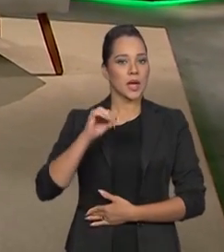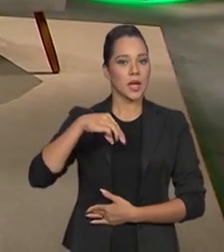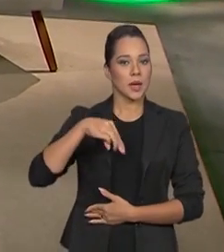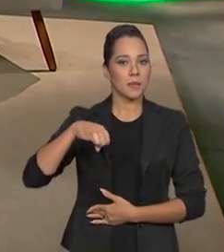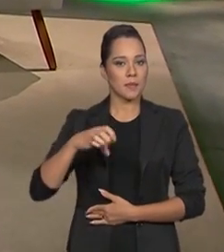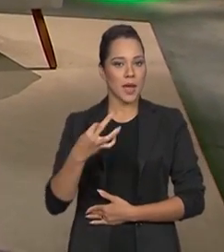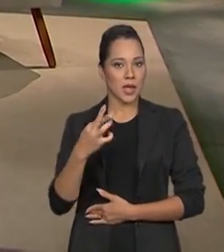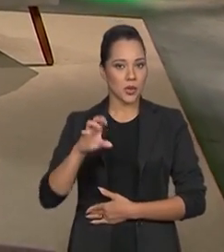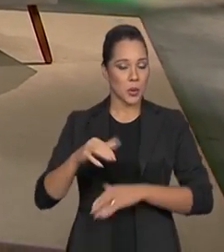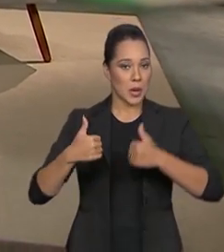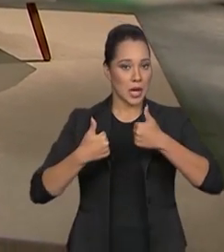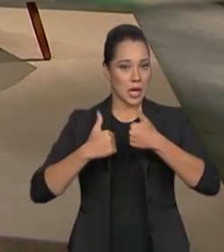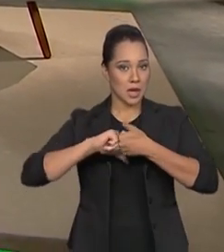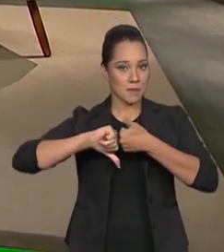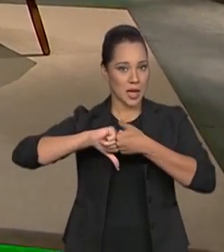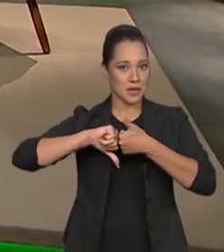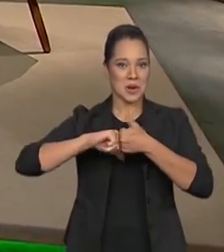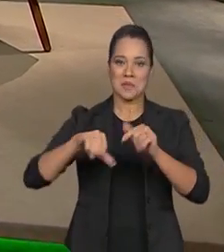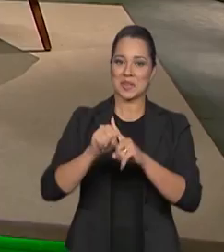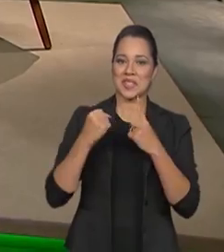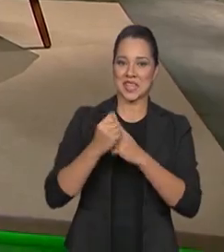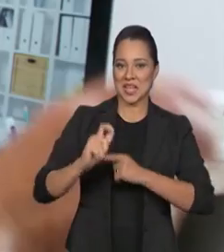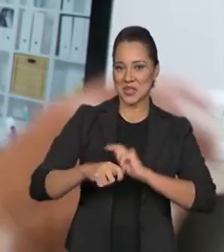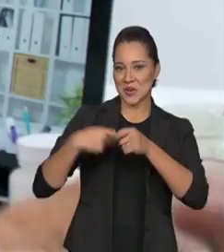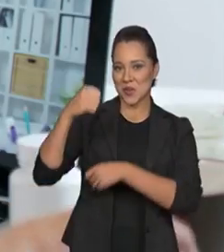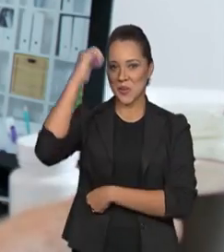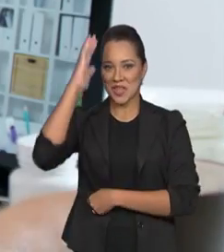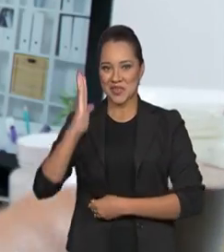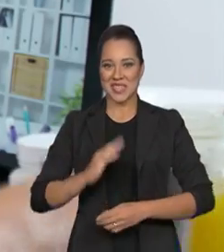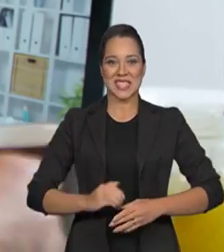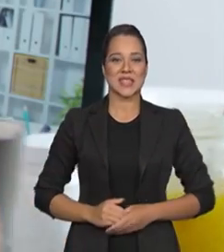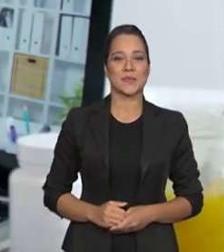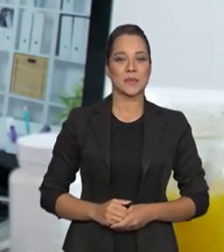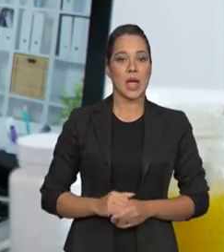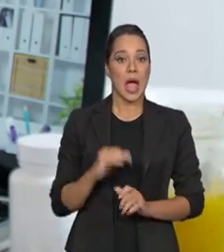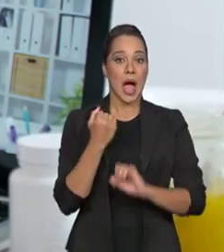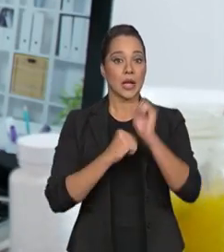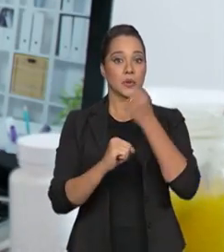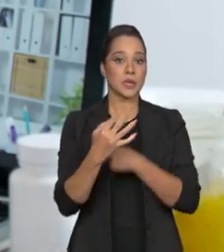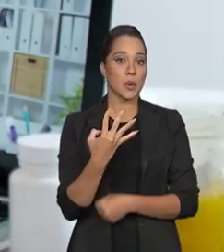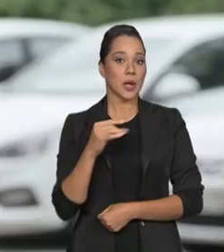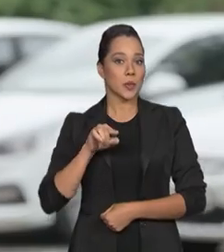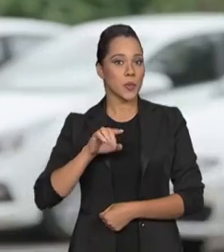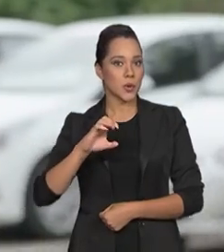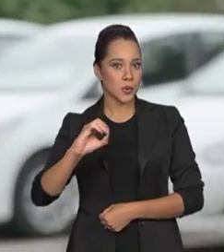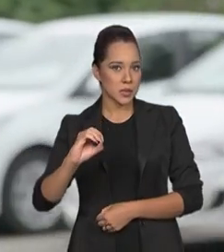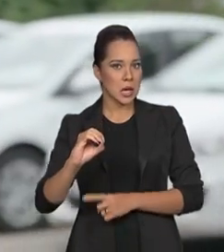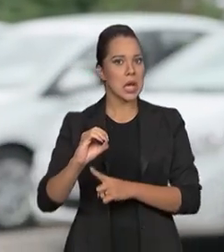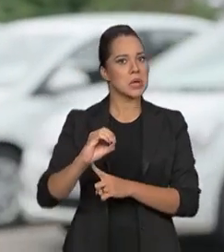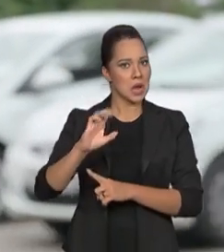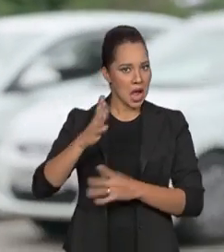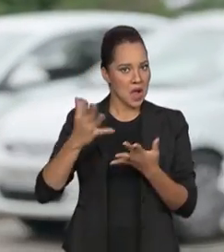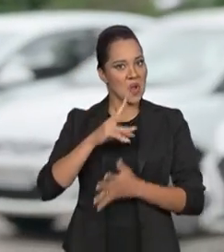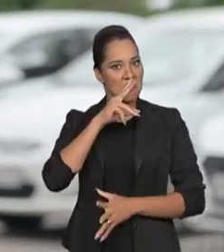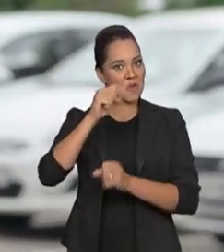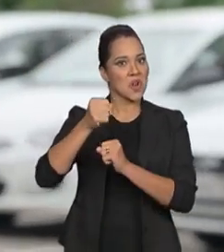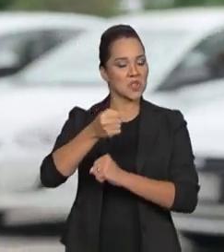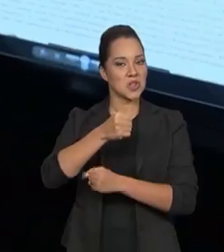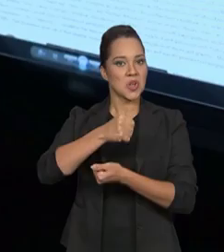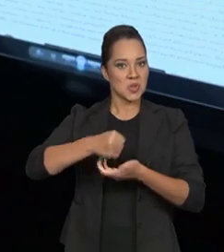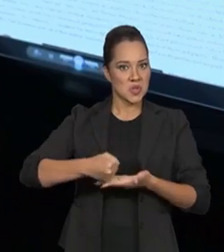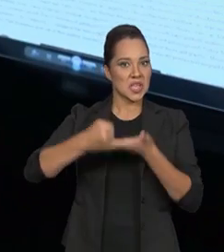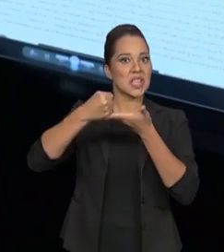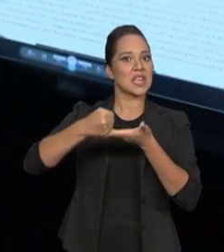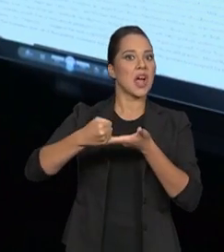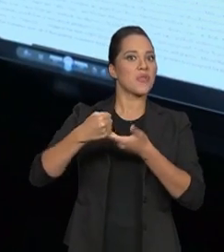para a sociedade e a economia brasileiras a indústria 4.0 fortemente sustentado em